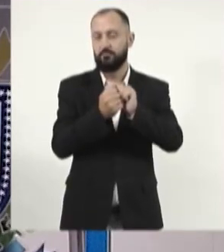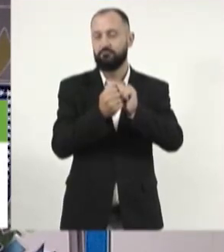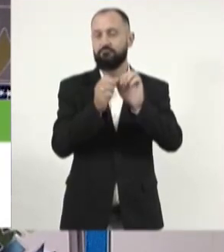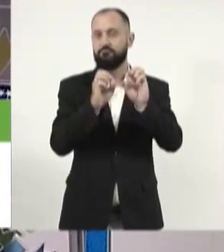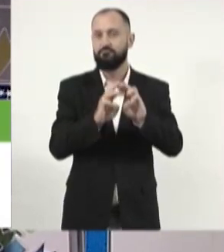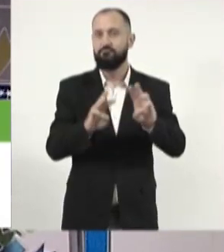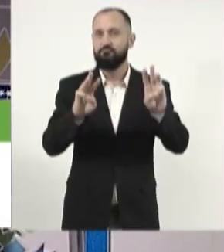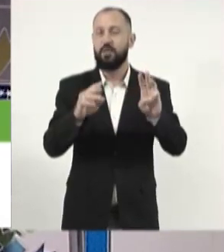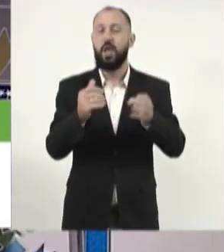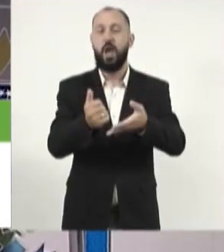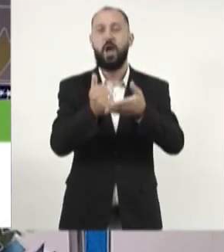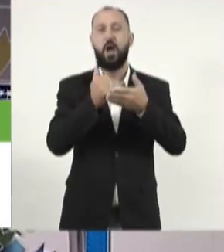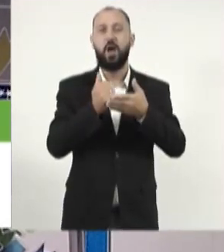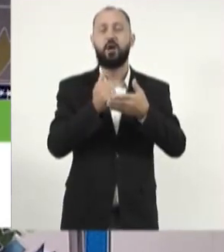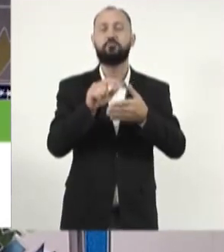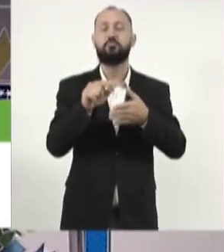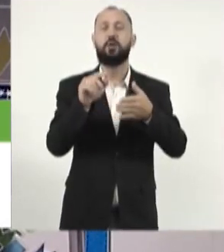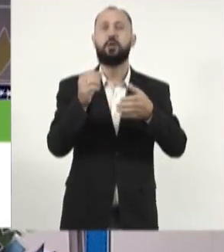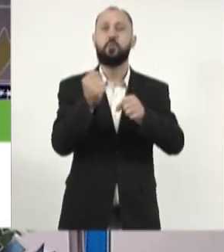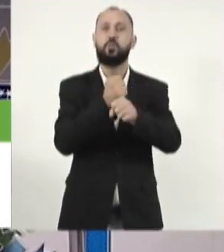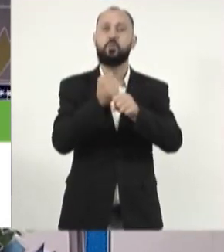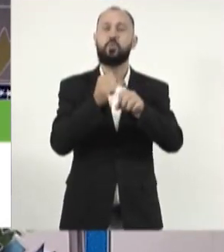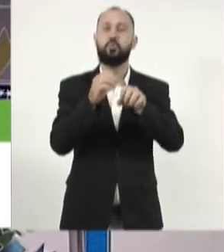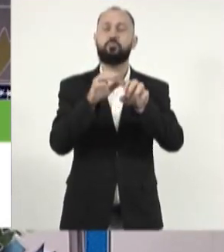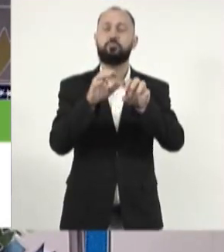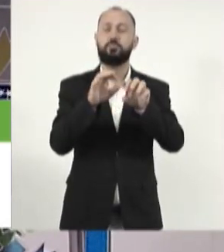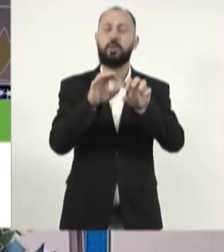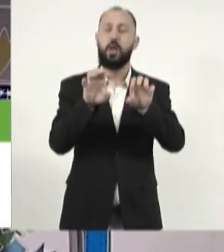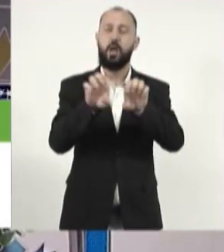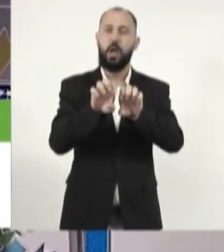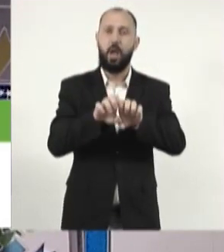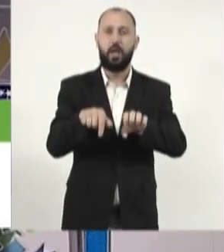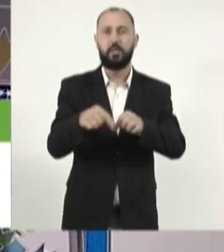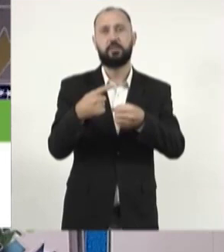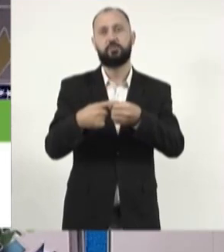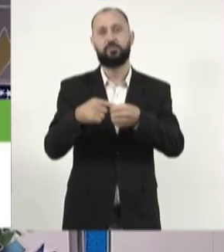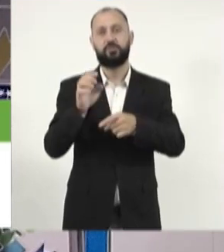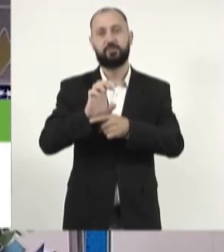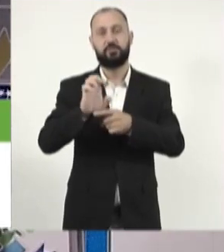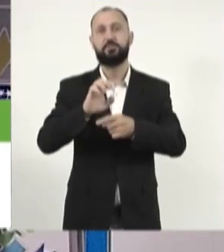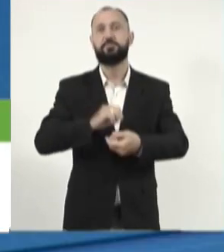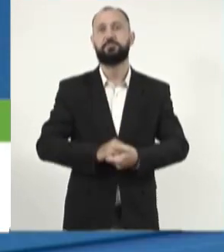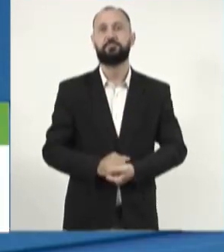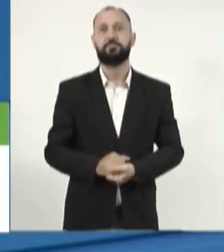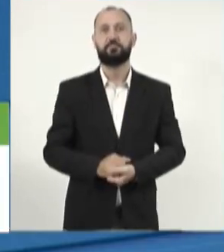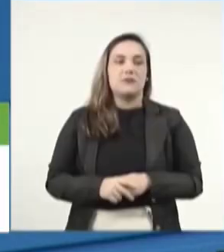pode atender a obras estruturantes em algumas cidades aqui do nosso estado.